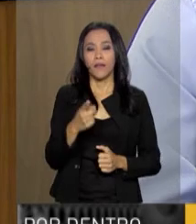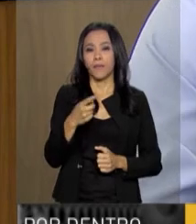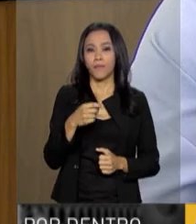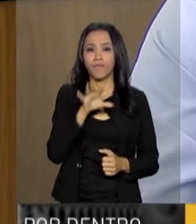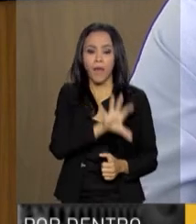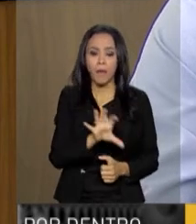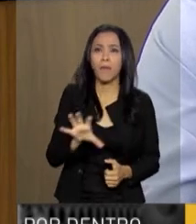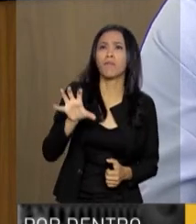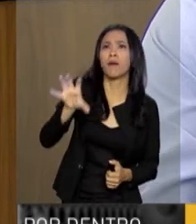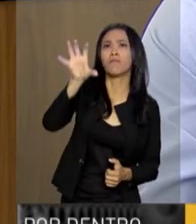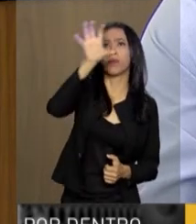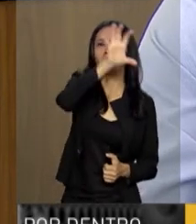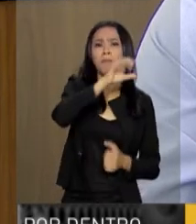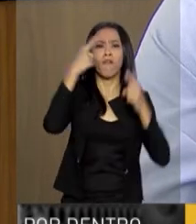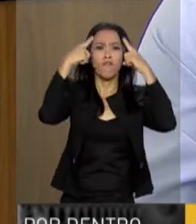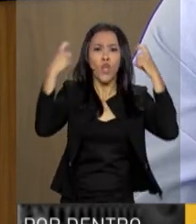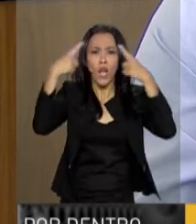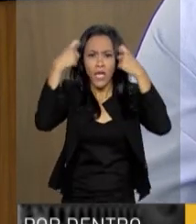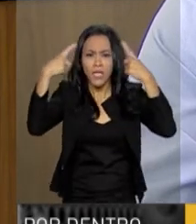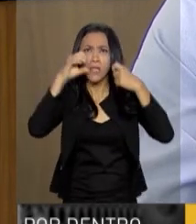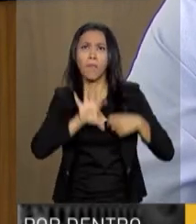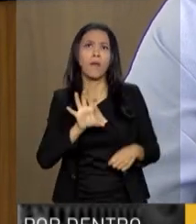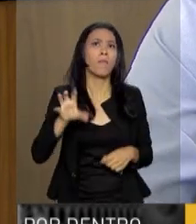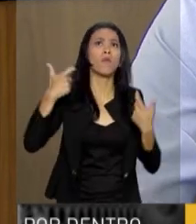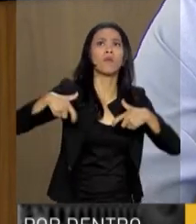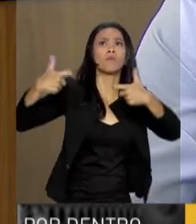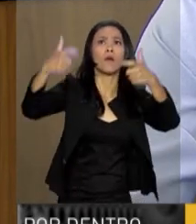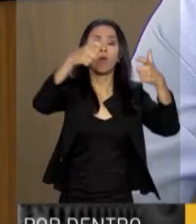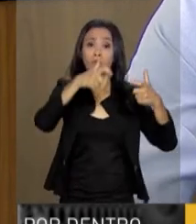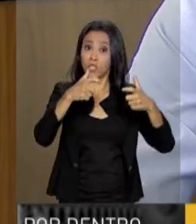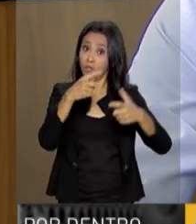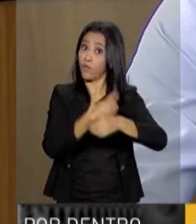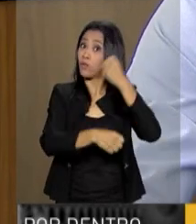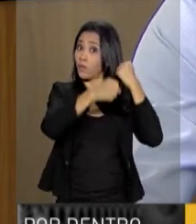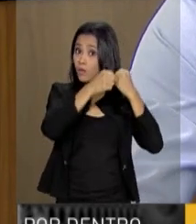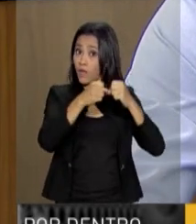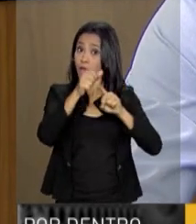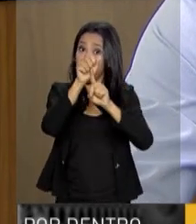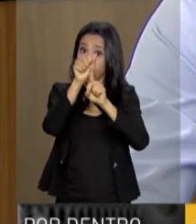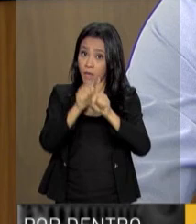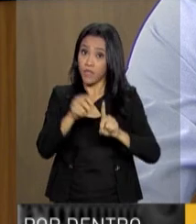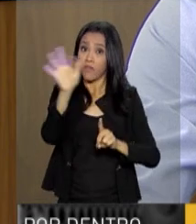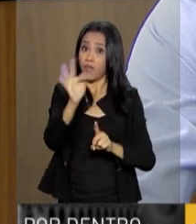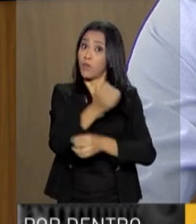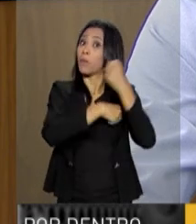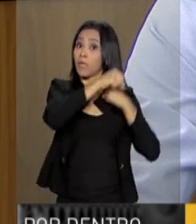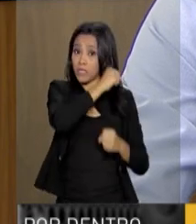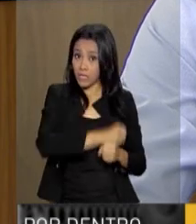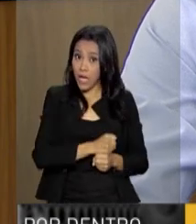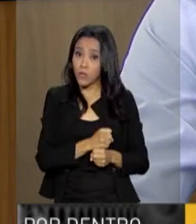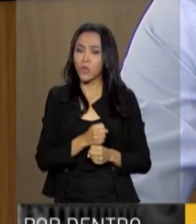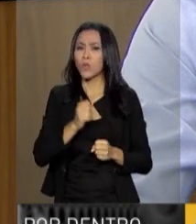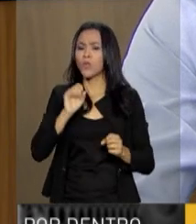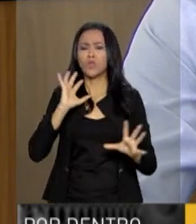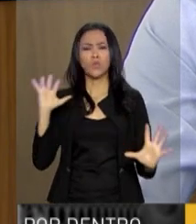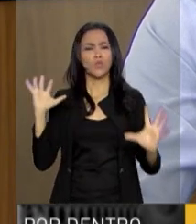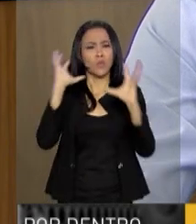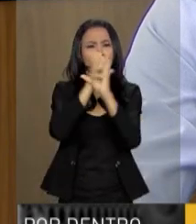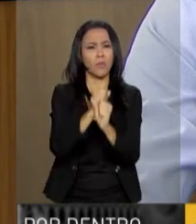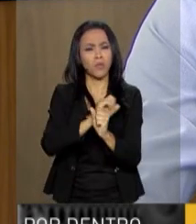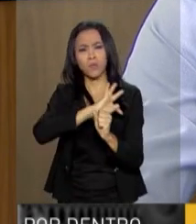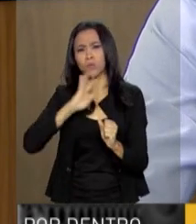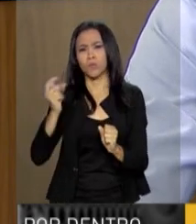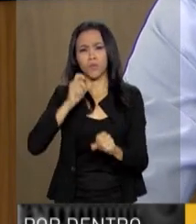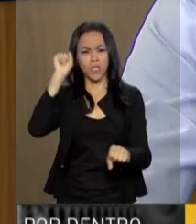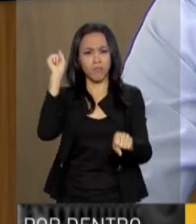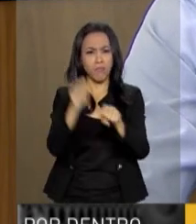lançada pela secretaria nacional de juventude em fevereiro do ano passado revelou que do total de homicídios cometidos no brasil